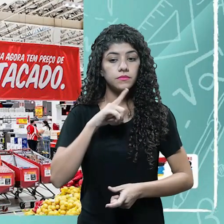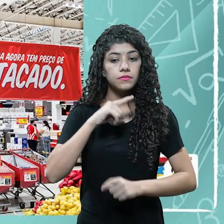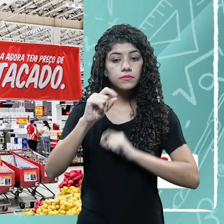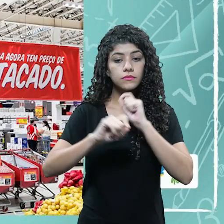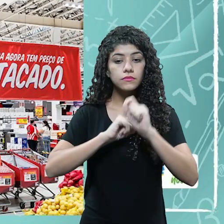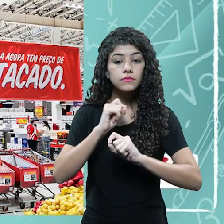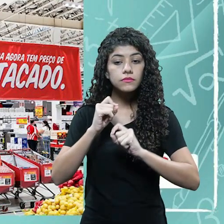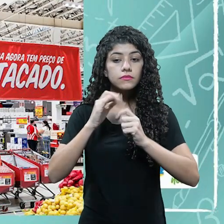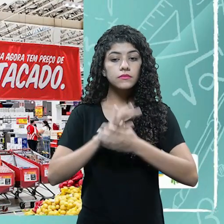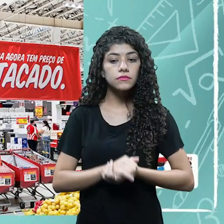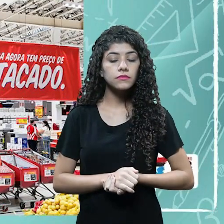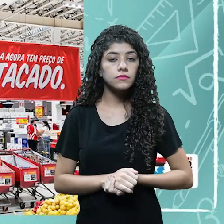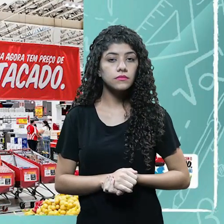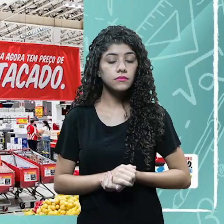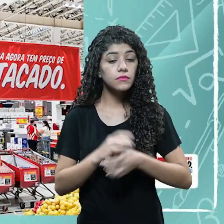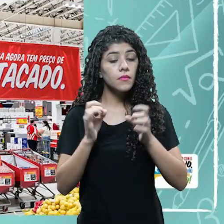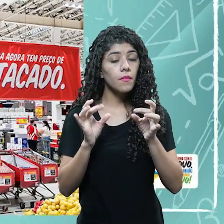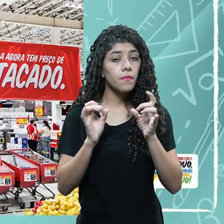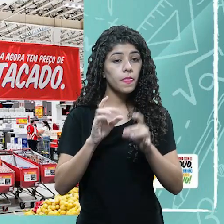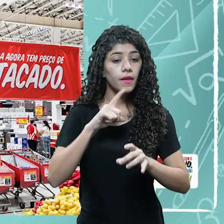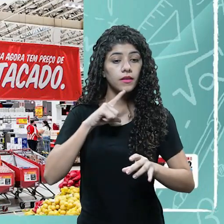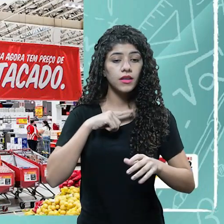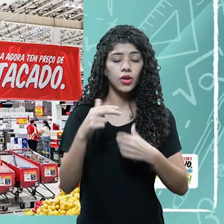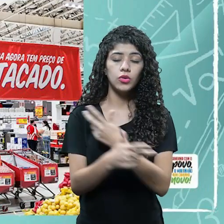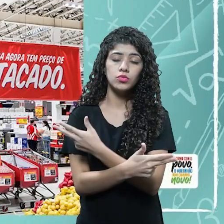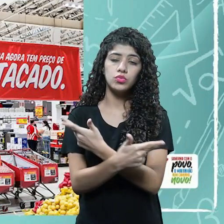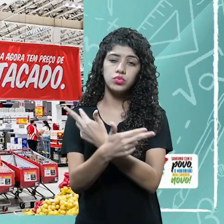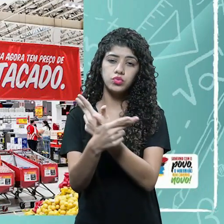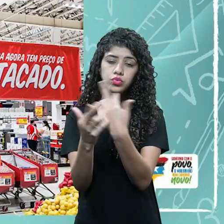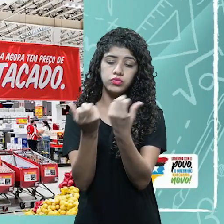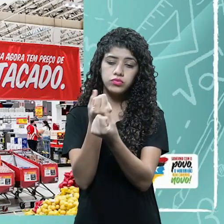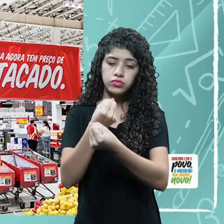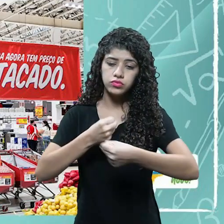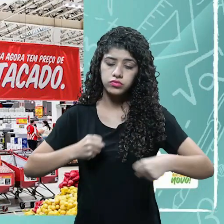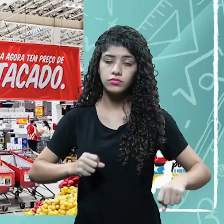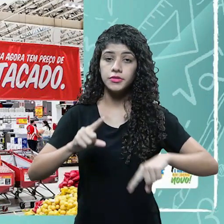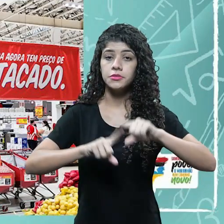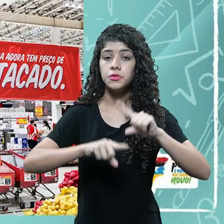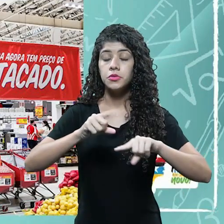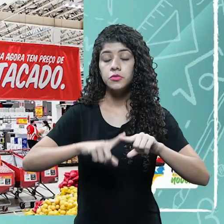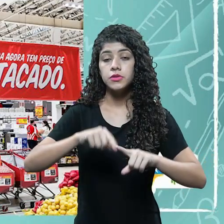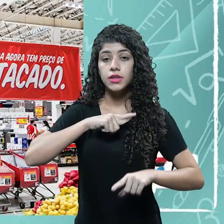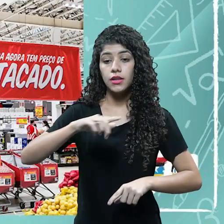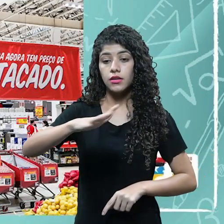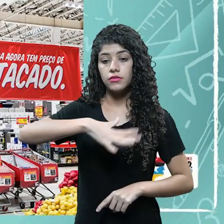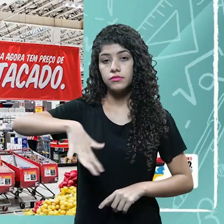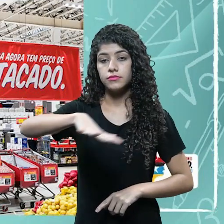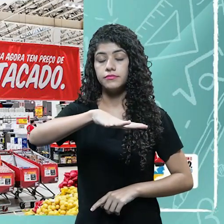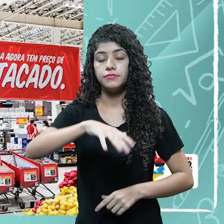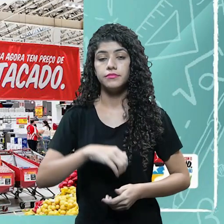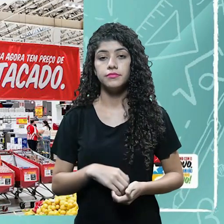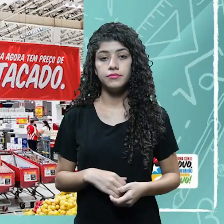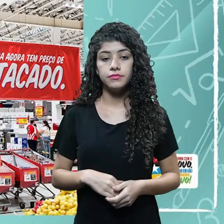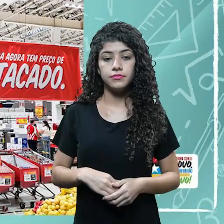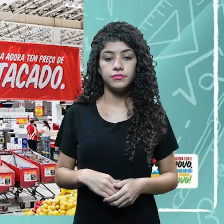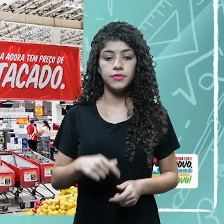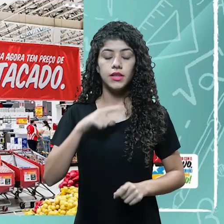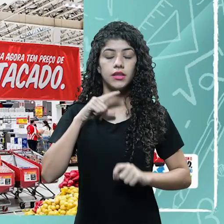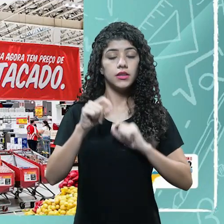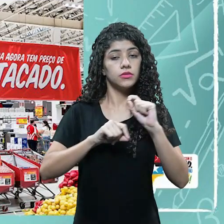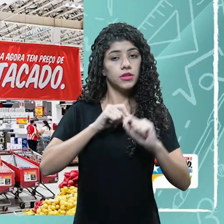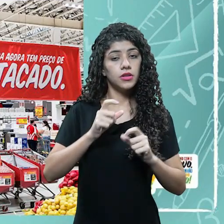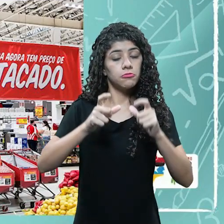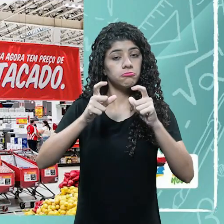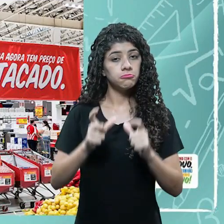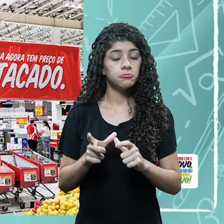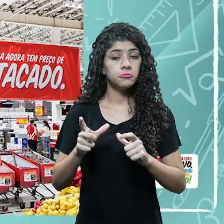no atacado oferecem um grande estoque de produtos para atender os comércios varejistas. Nele, os negócios locais têm